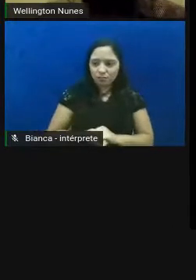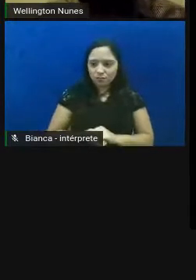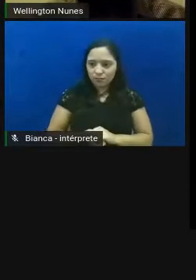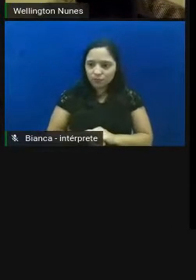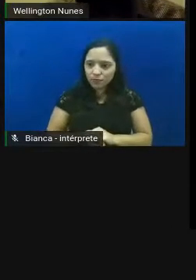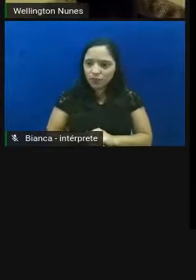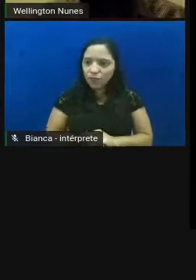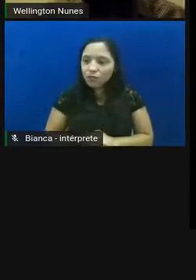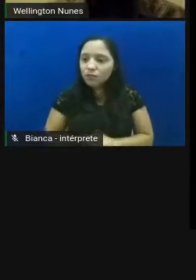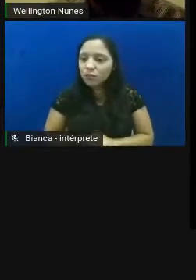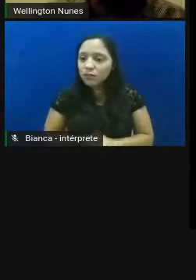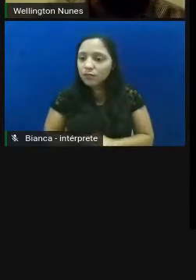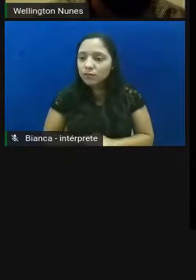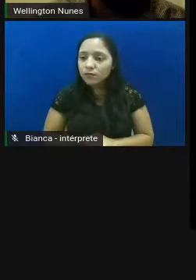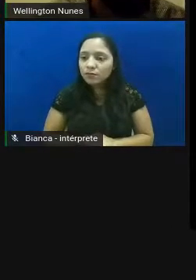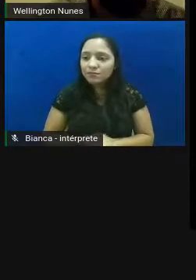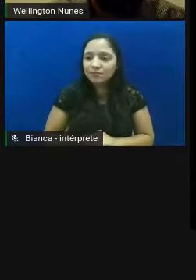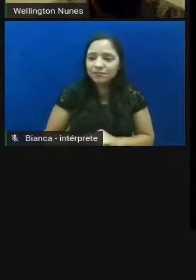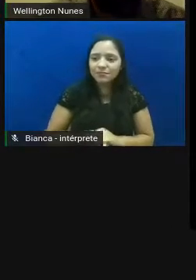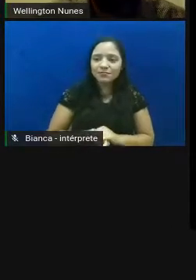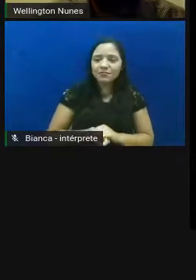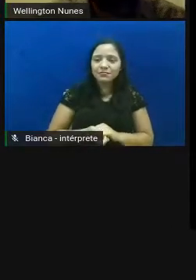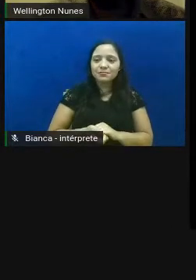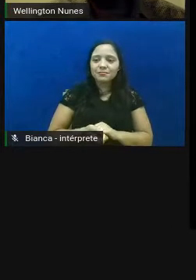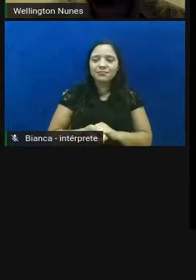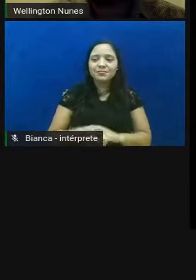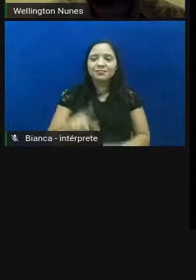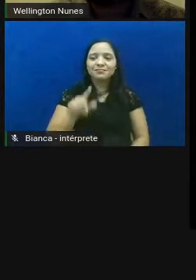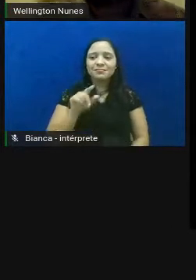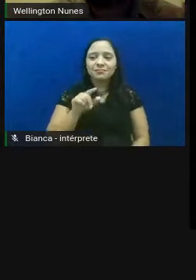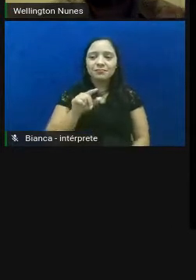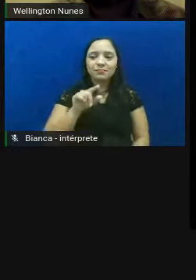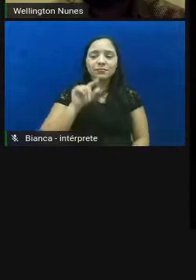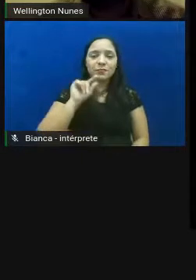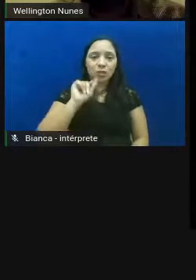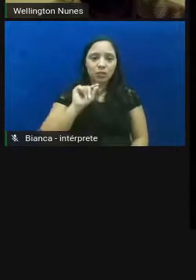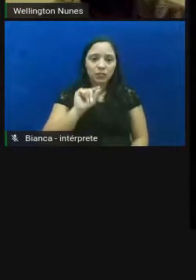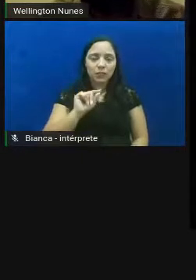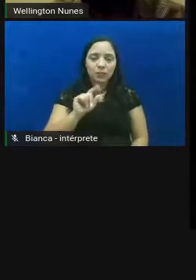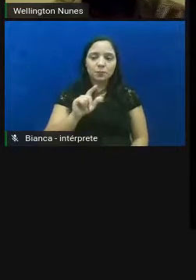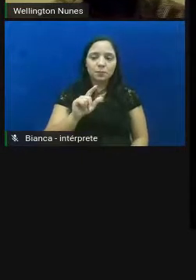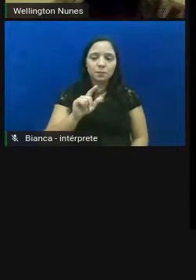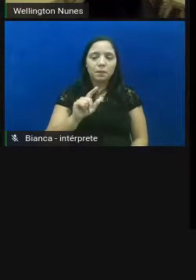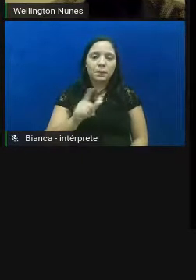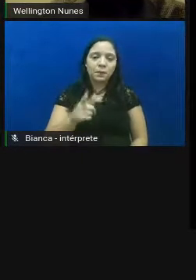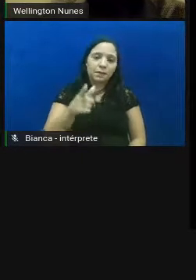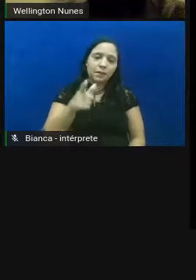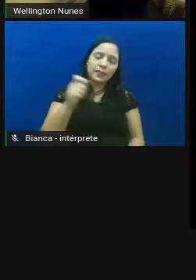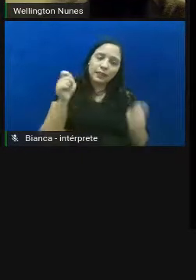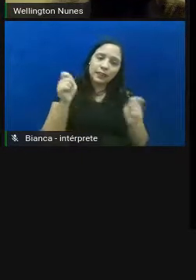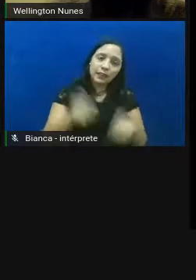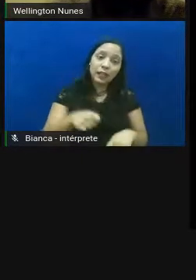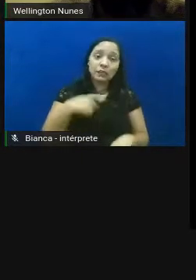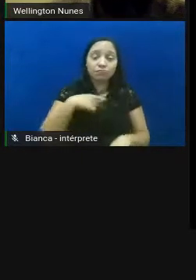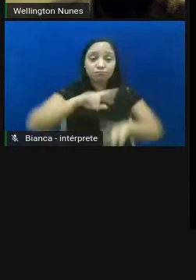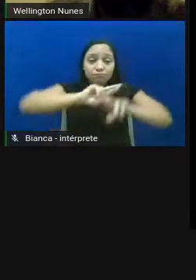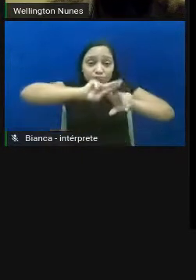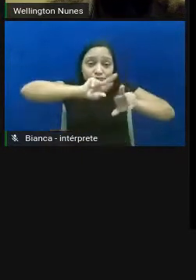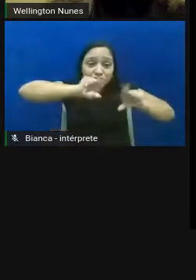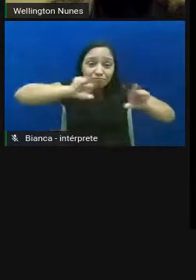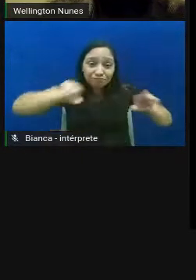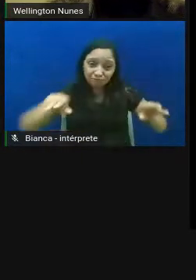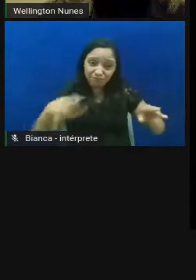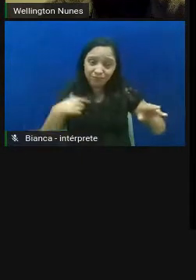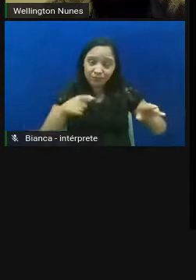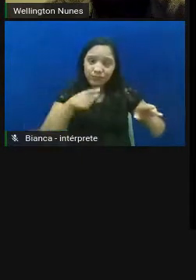Quando se fala de bacia hidrográfica e geoprocessamento, há uma infinidade de possibilidades. Tem modelos mais